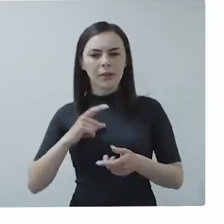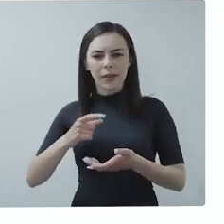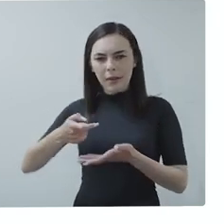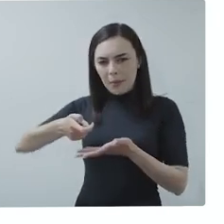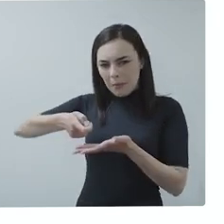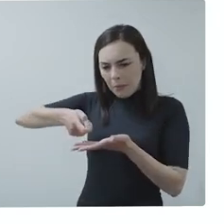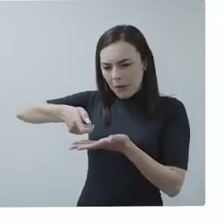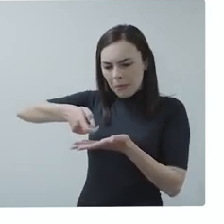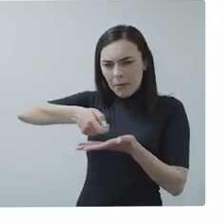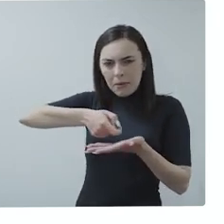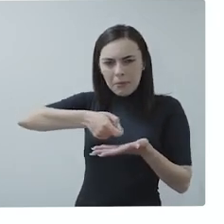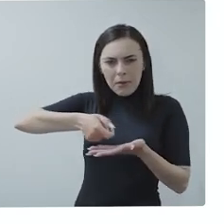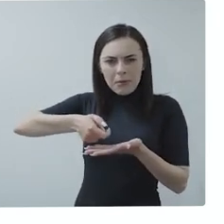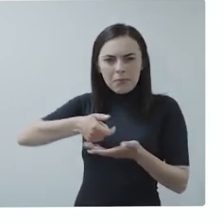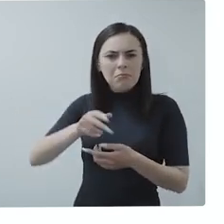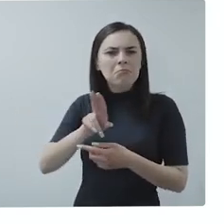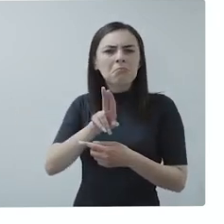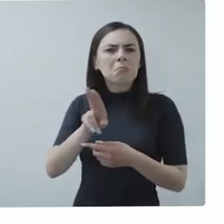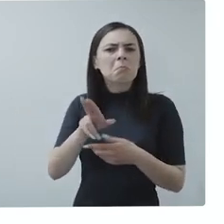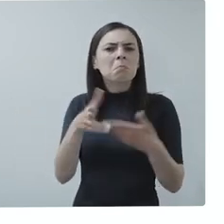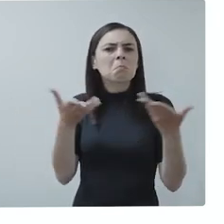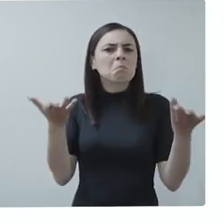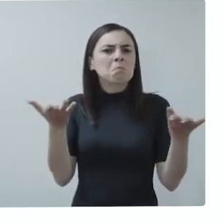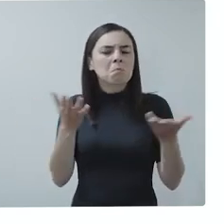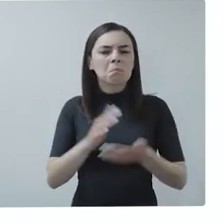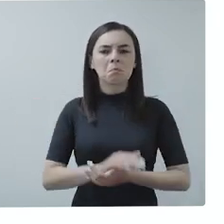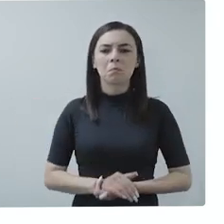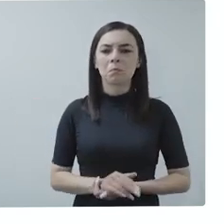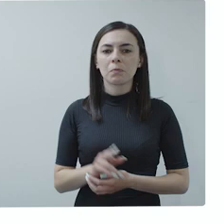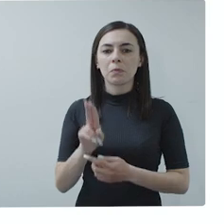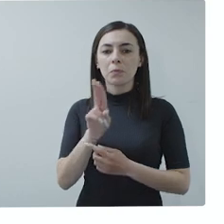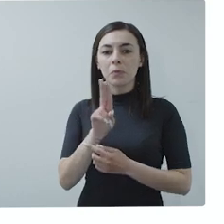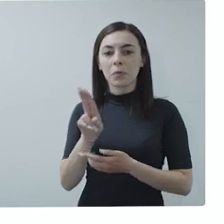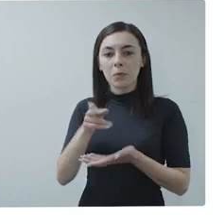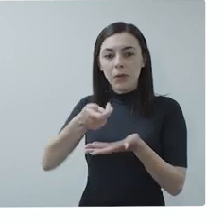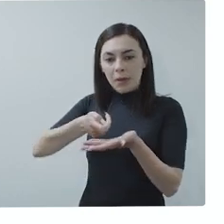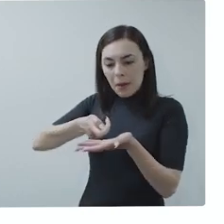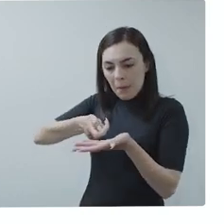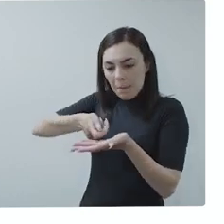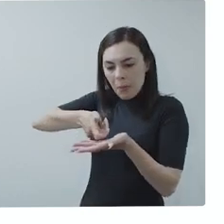aqui. Como é o nome dessas bolinhas mesmo? Bolinha de